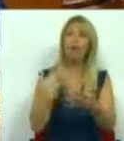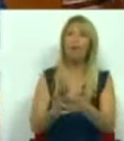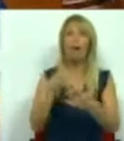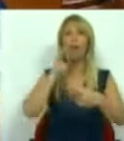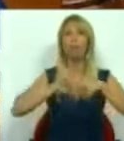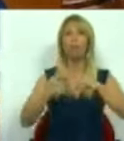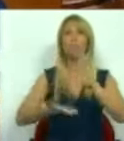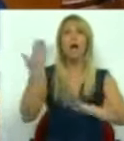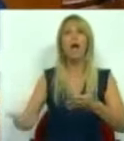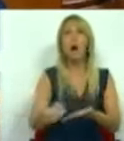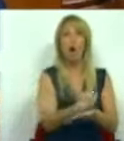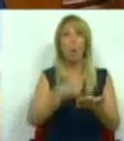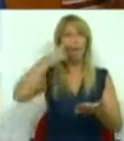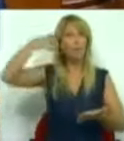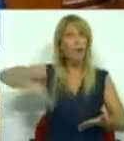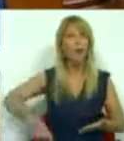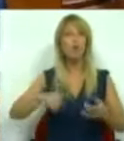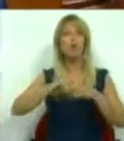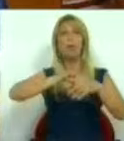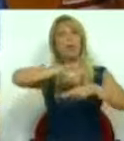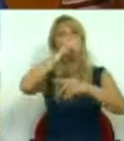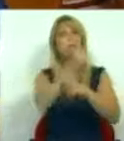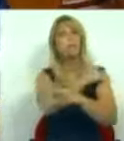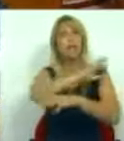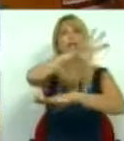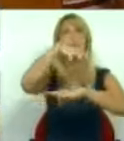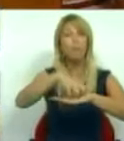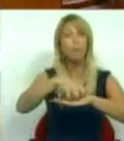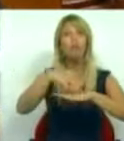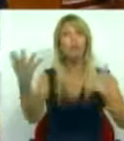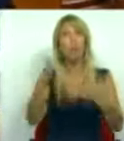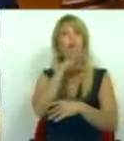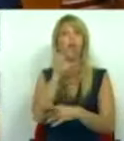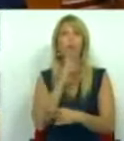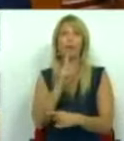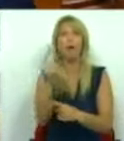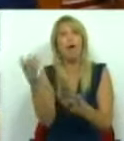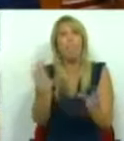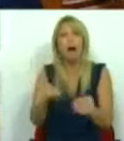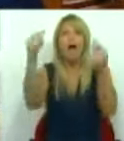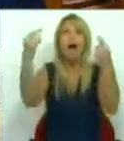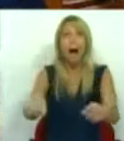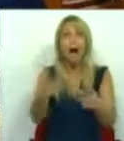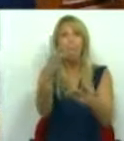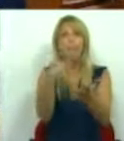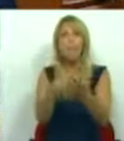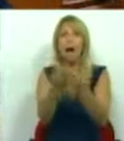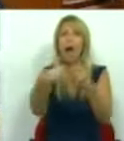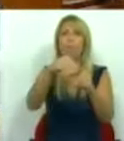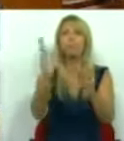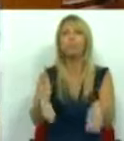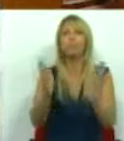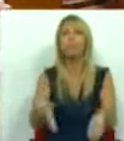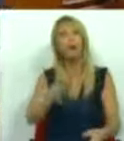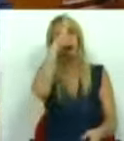humanos, físicos e de equipamentos, as famílias que terão mais respostas sem aumentos de custos, o Estado que com menos recursos garante